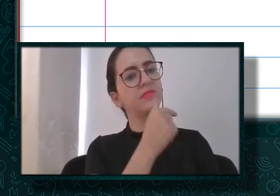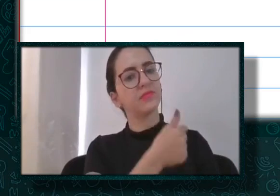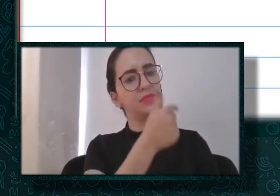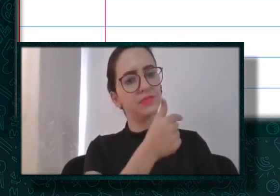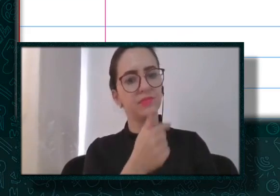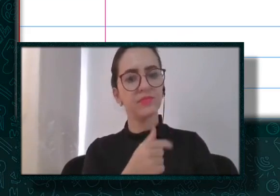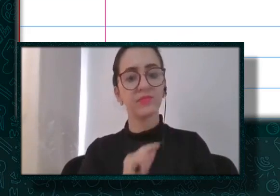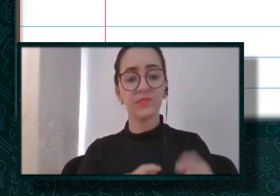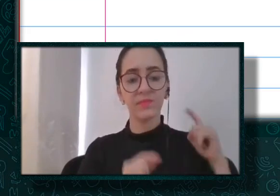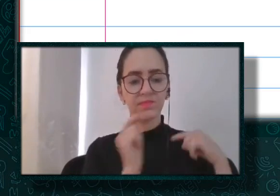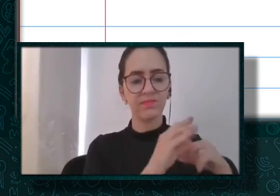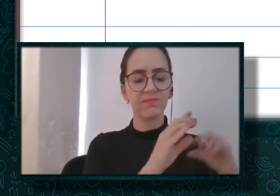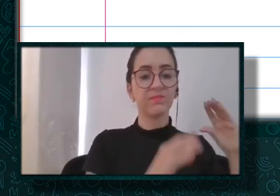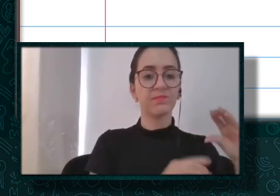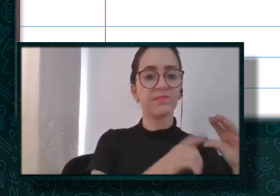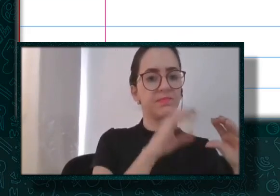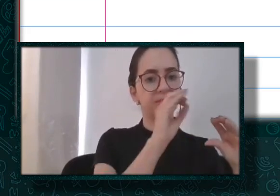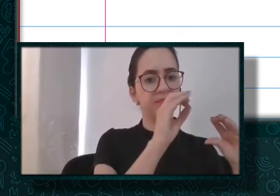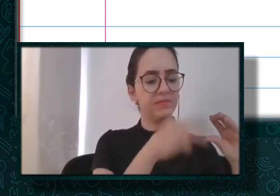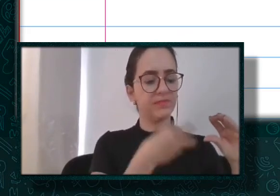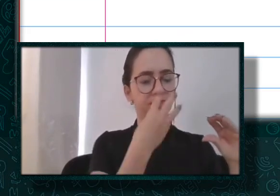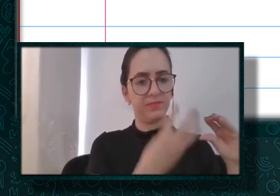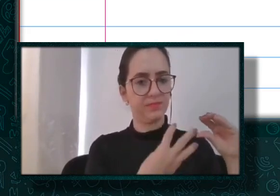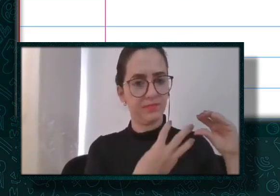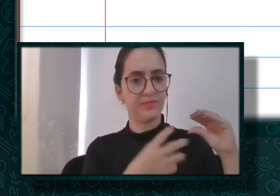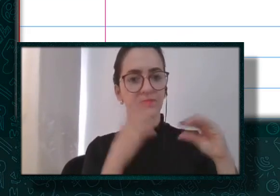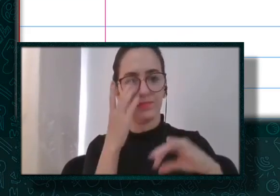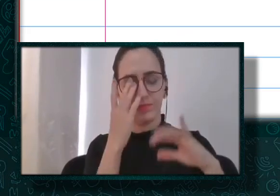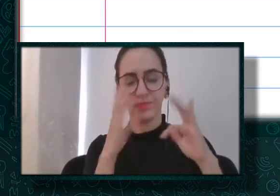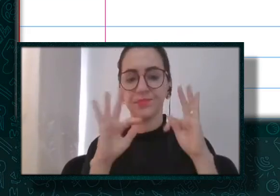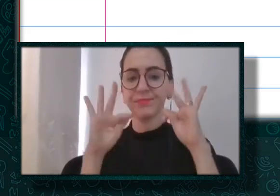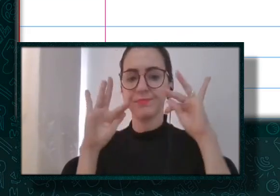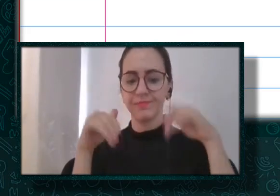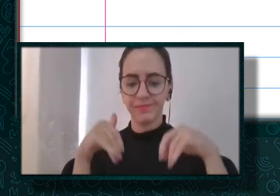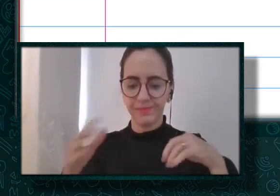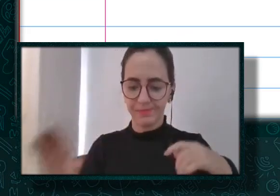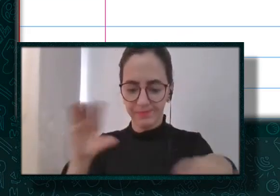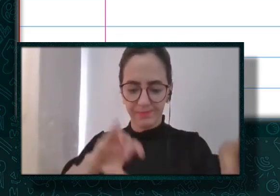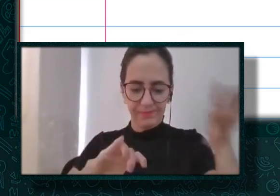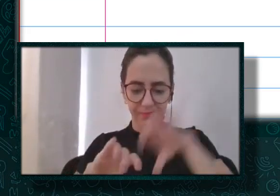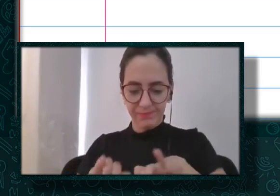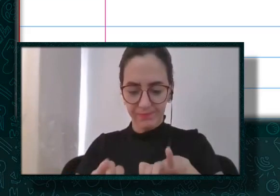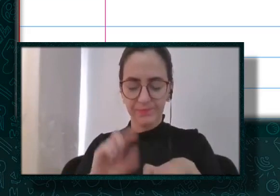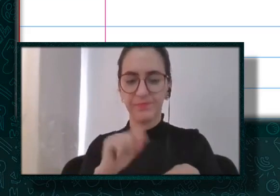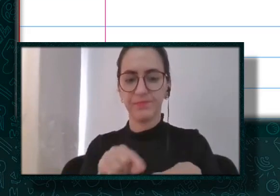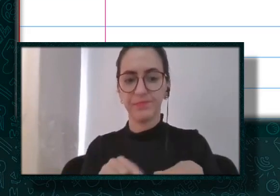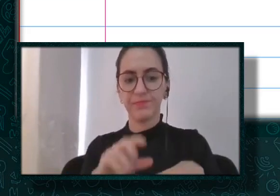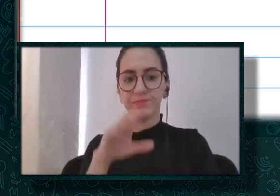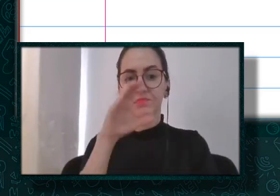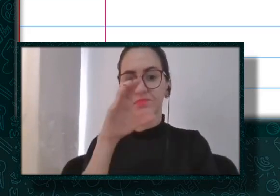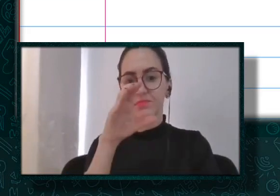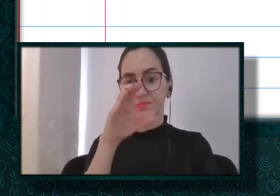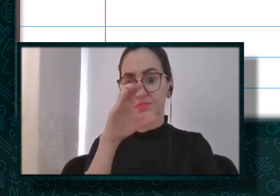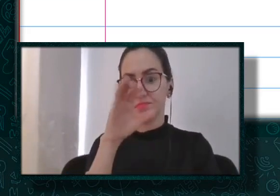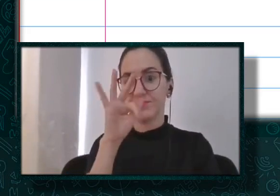será a concentração aproximada de cada um dos sais após a realização dessa mistura?